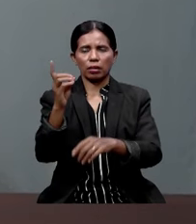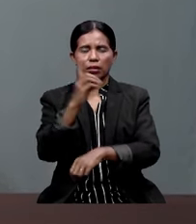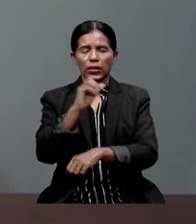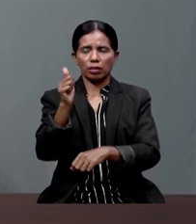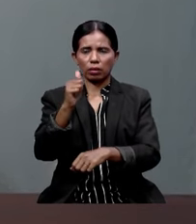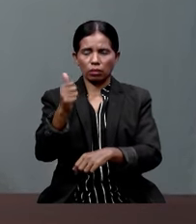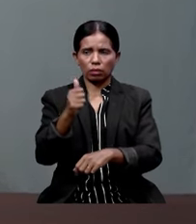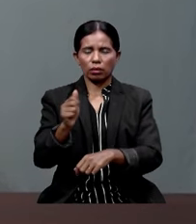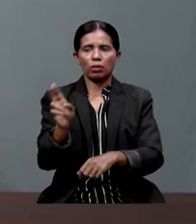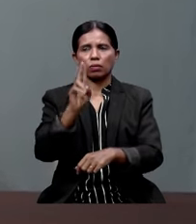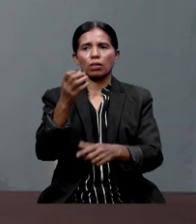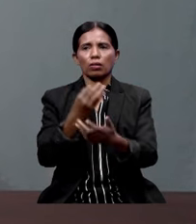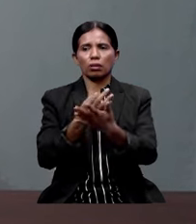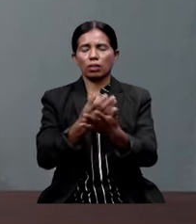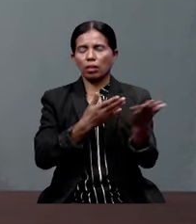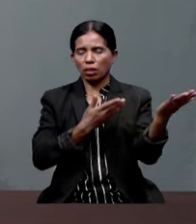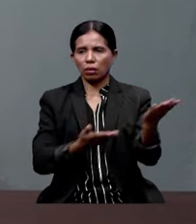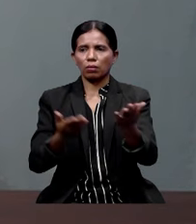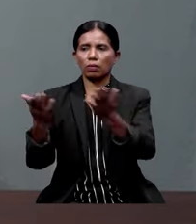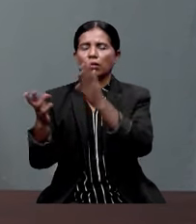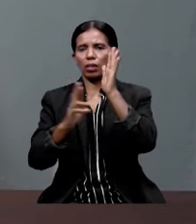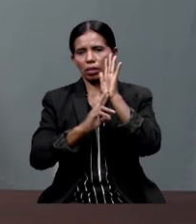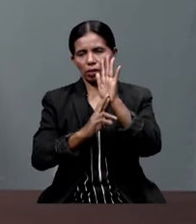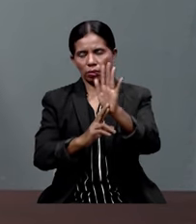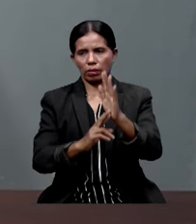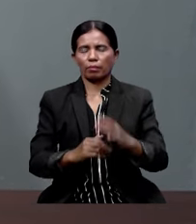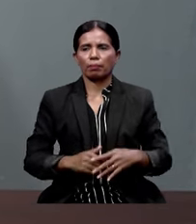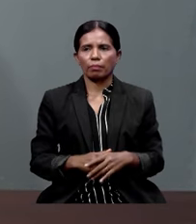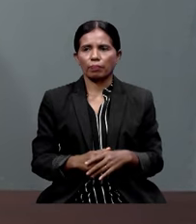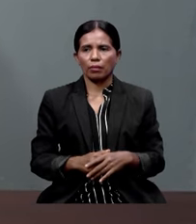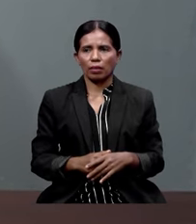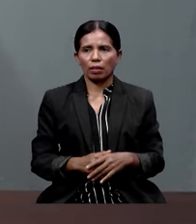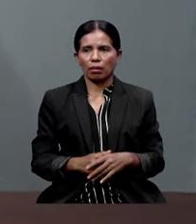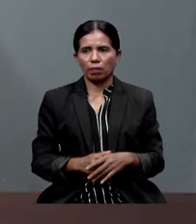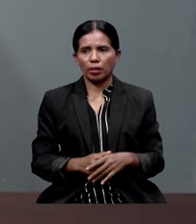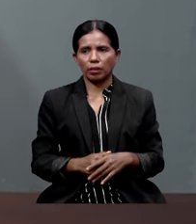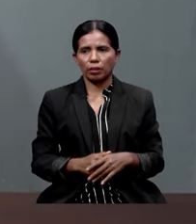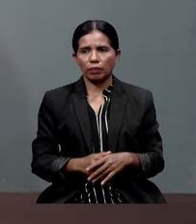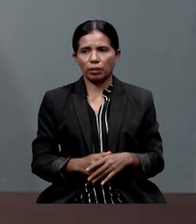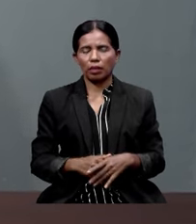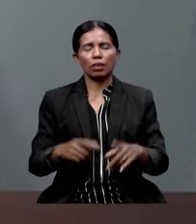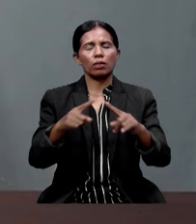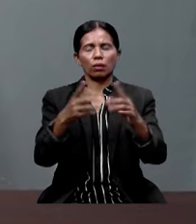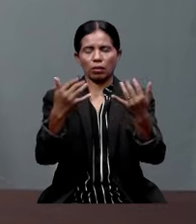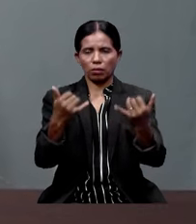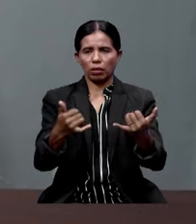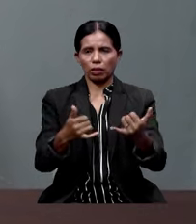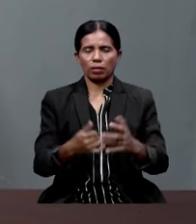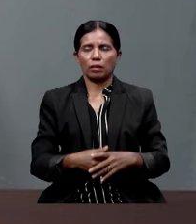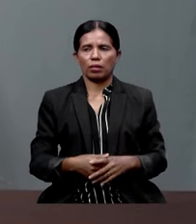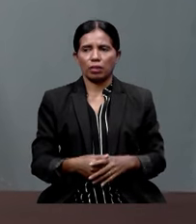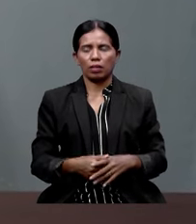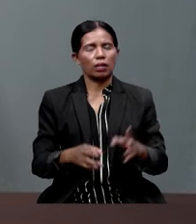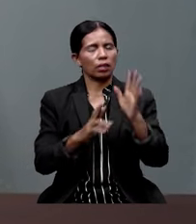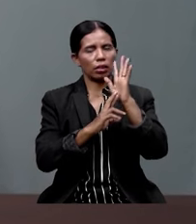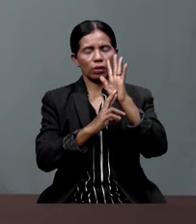da execução do orçamento, tem que estar no relatório. Normalmente, infelizmente, estou agora a